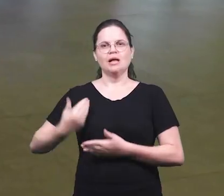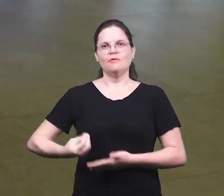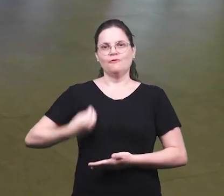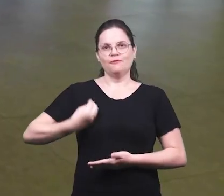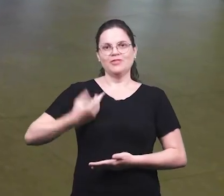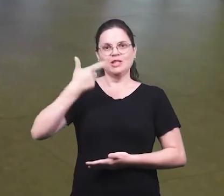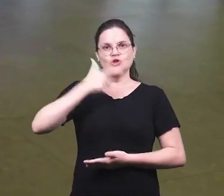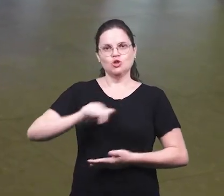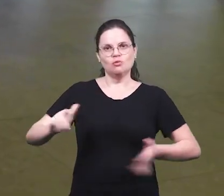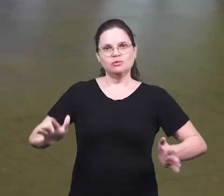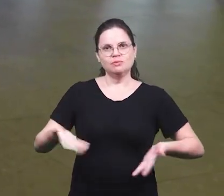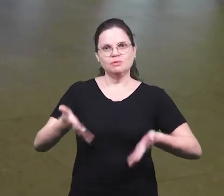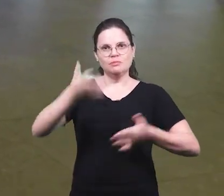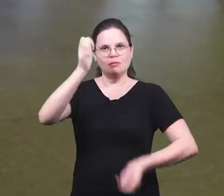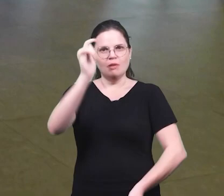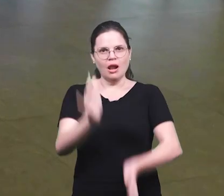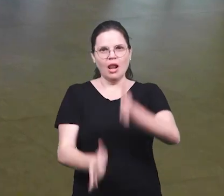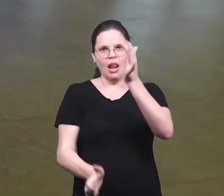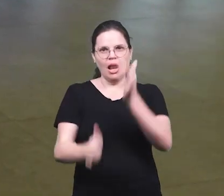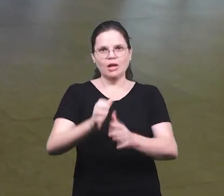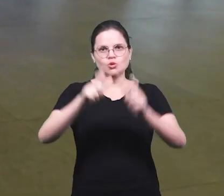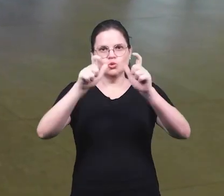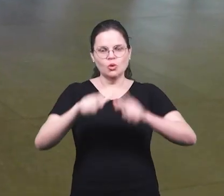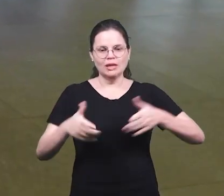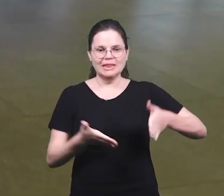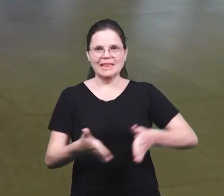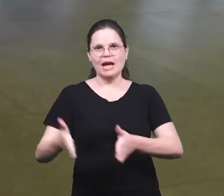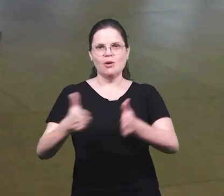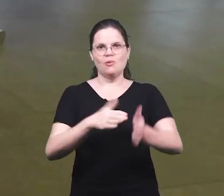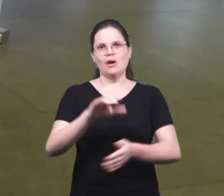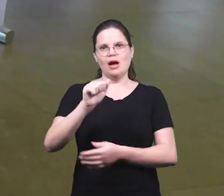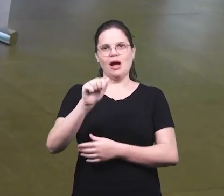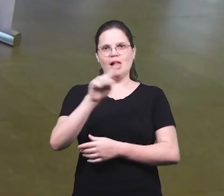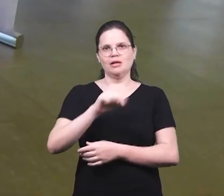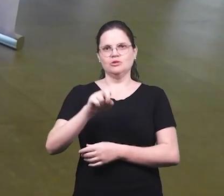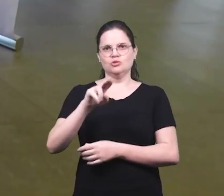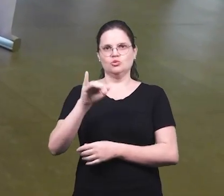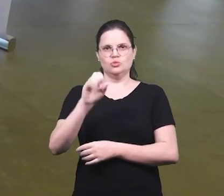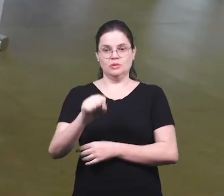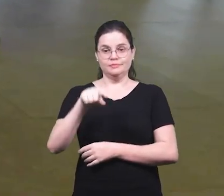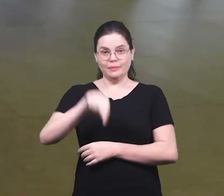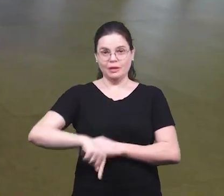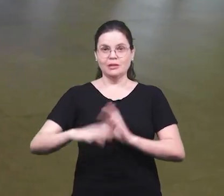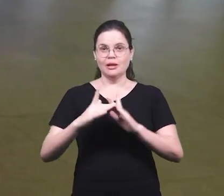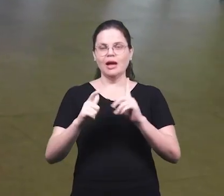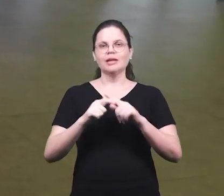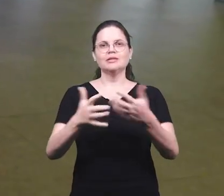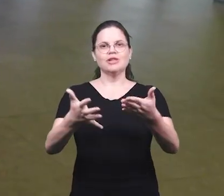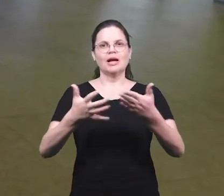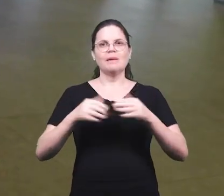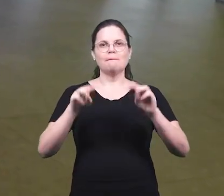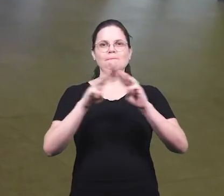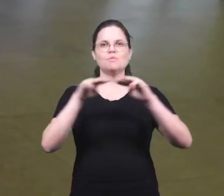ao avivamento da Rua Azusa. Essa igreja ela está procurando